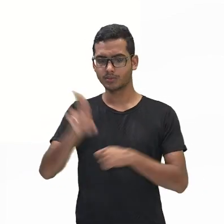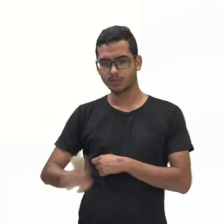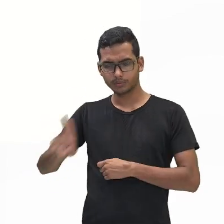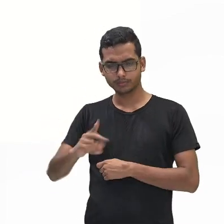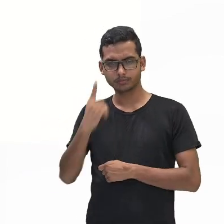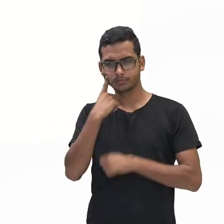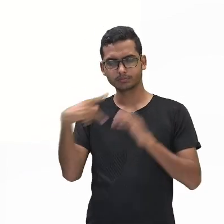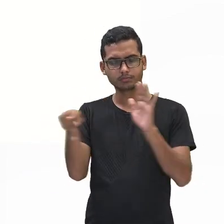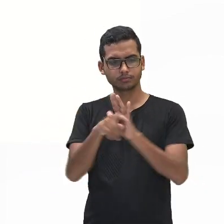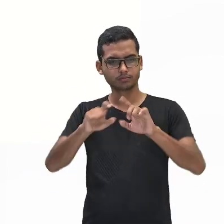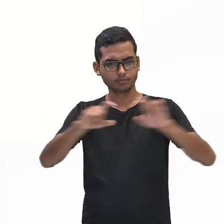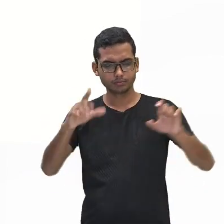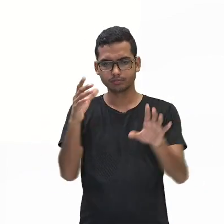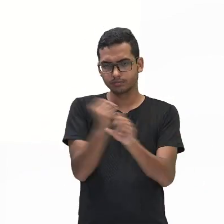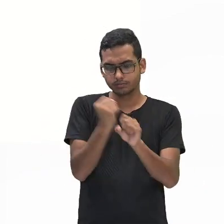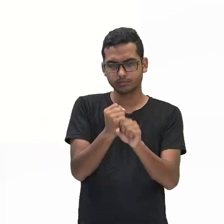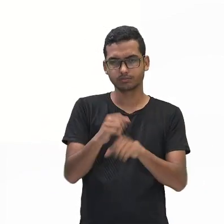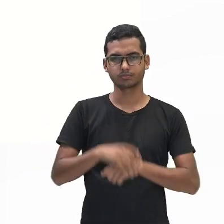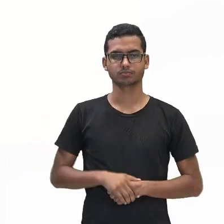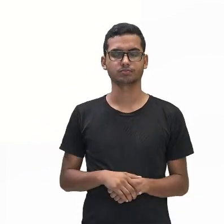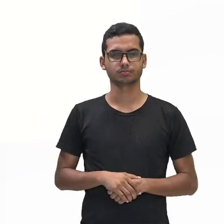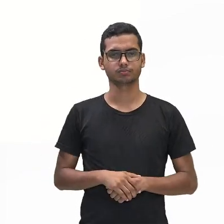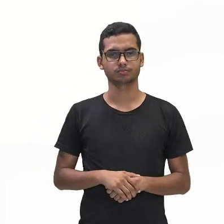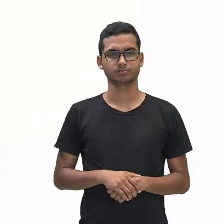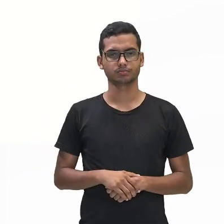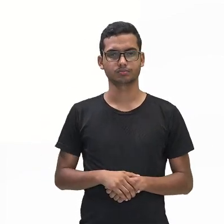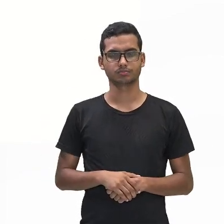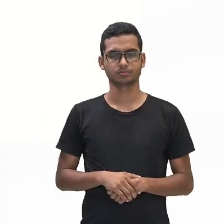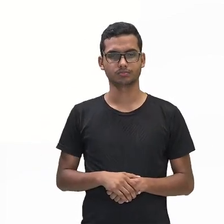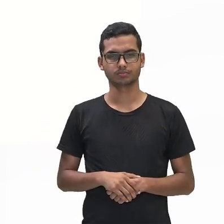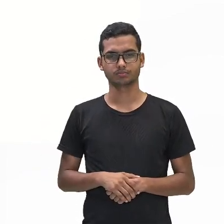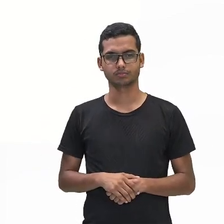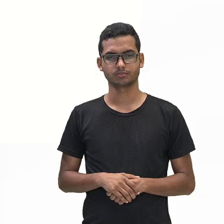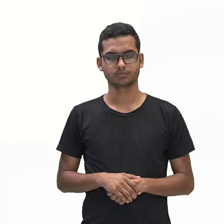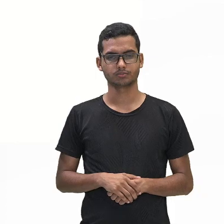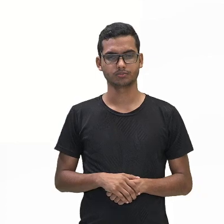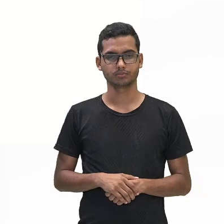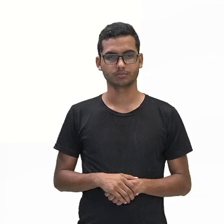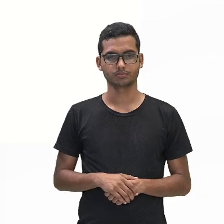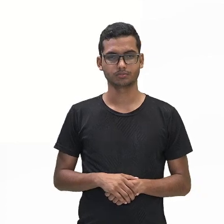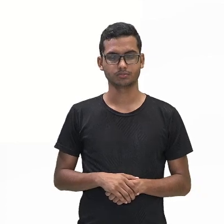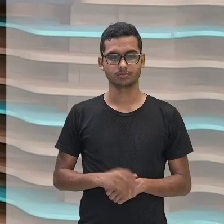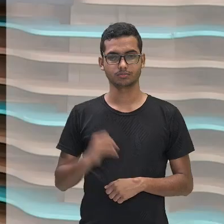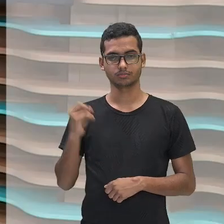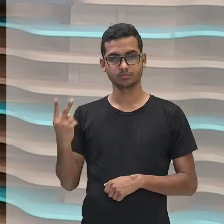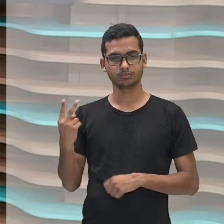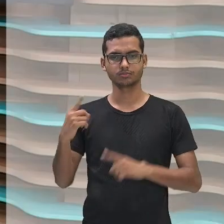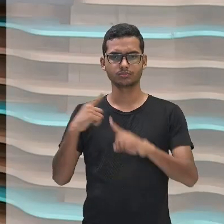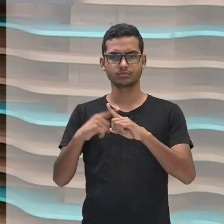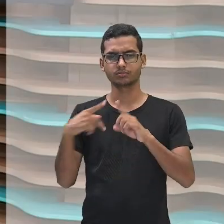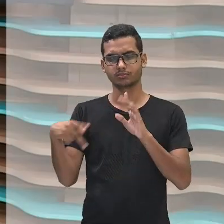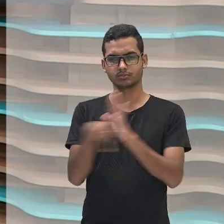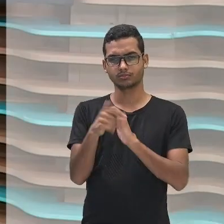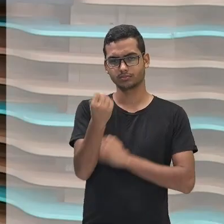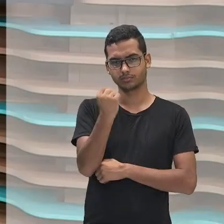8, você tem dois valores, 2. Então, o que vai acontecer? Nesse n